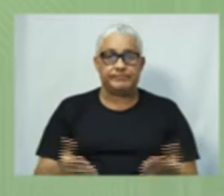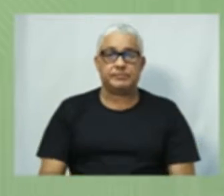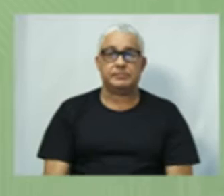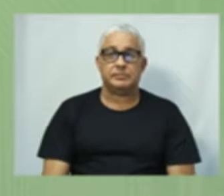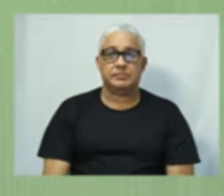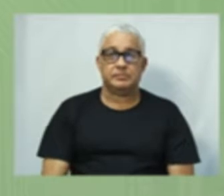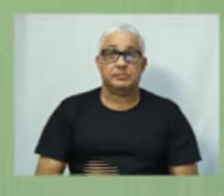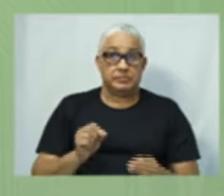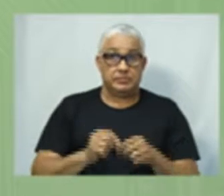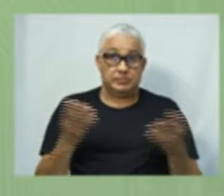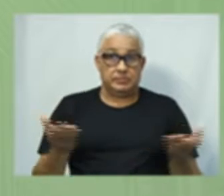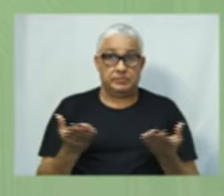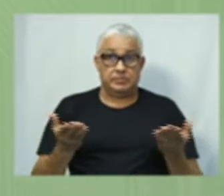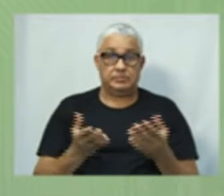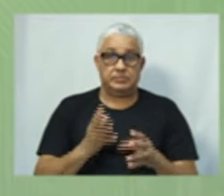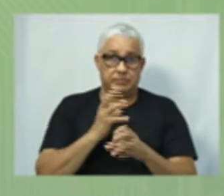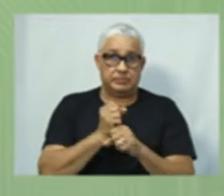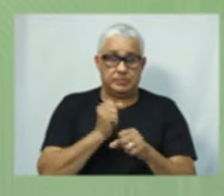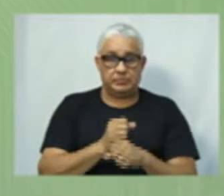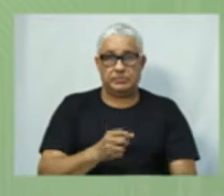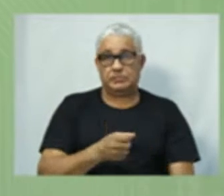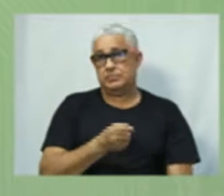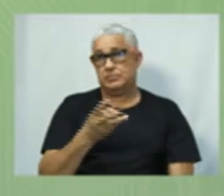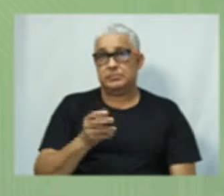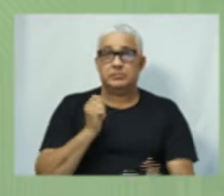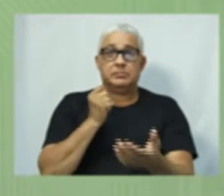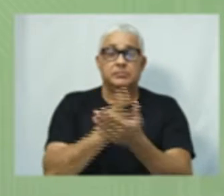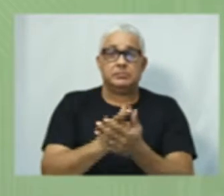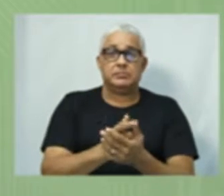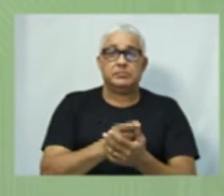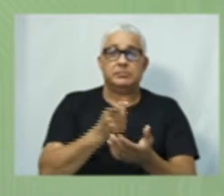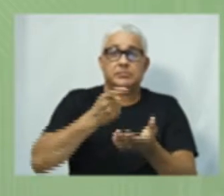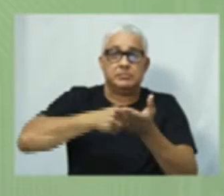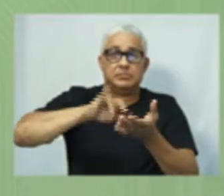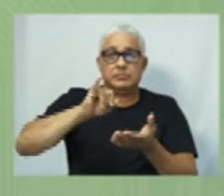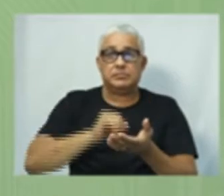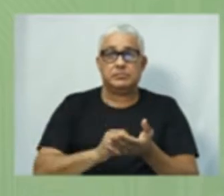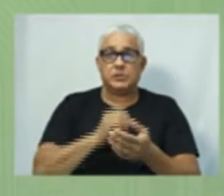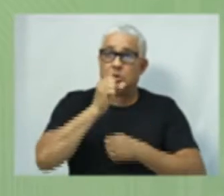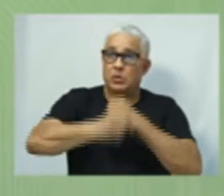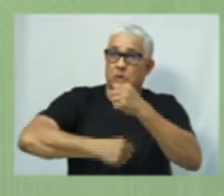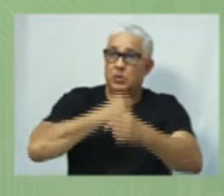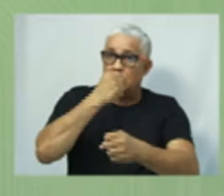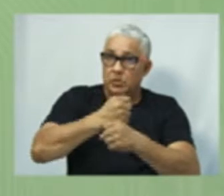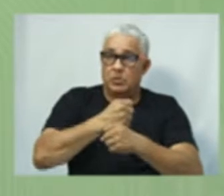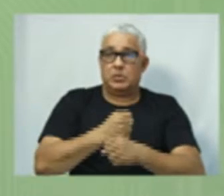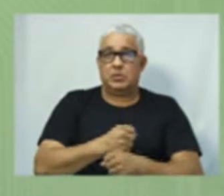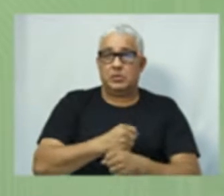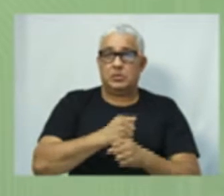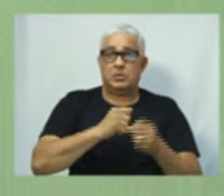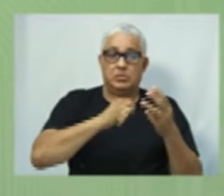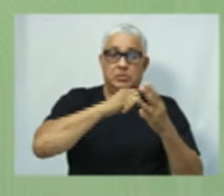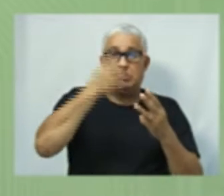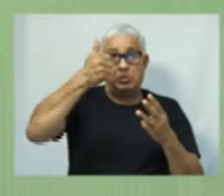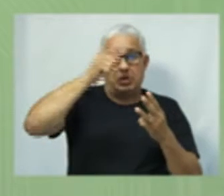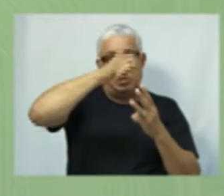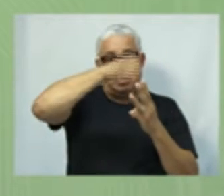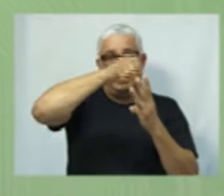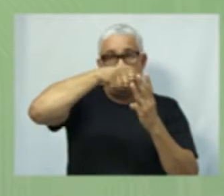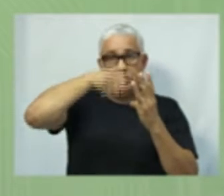gente vai fazer a apuração de quanto foi pago de imposto de renda anualmente. No primeiro trimestre, foi o